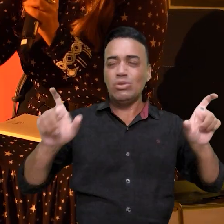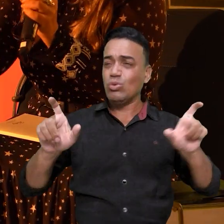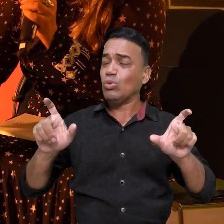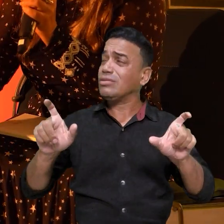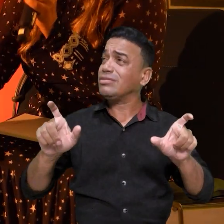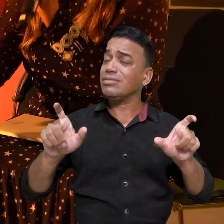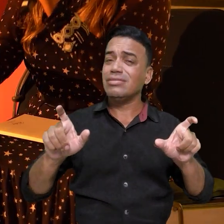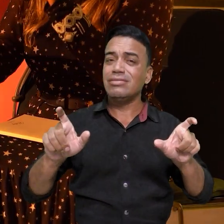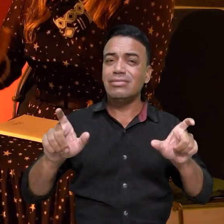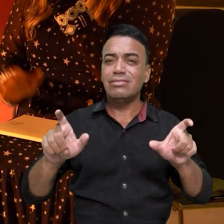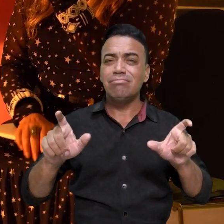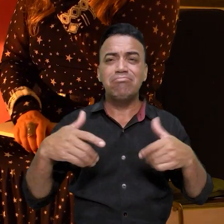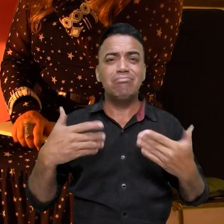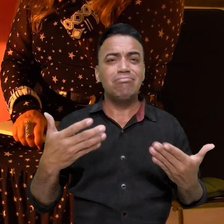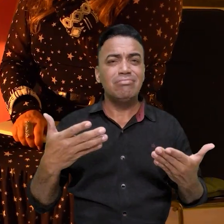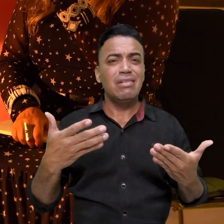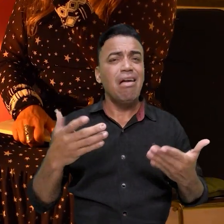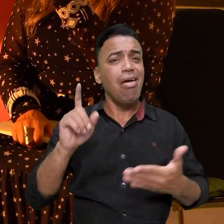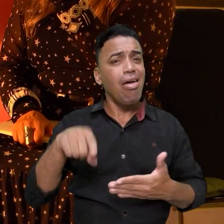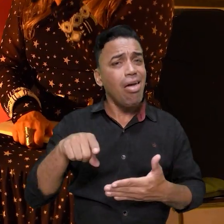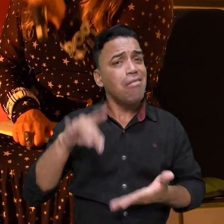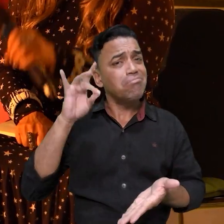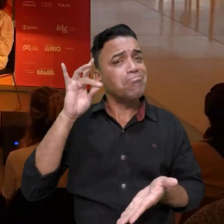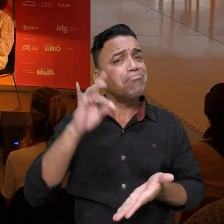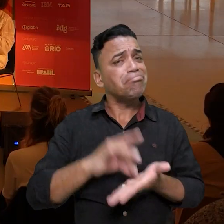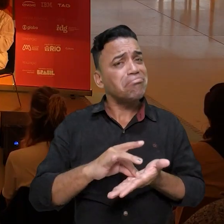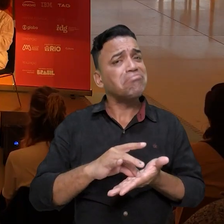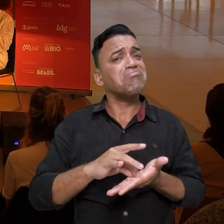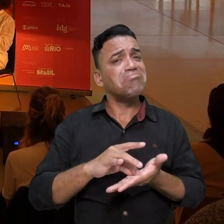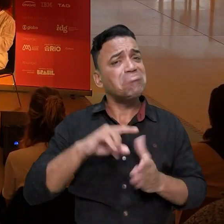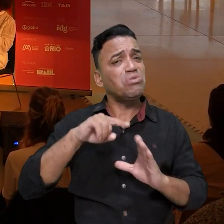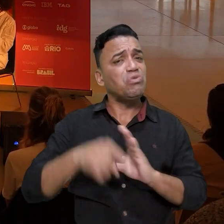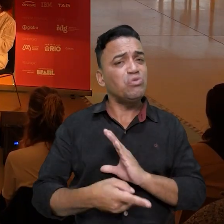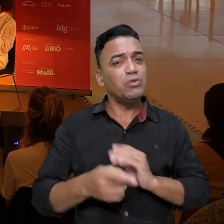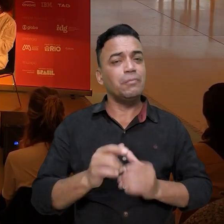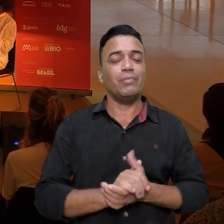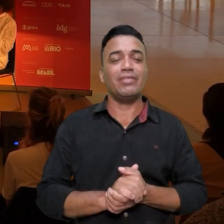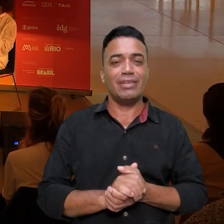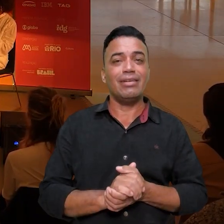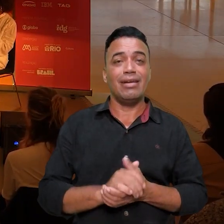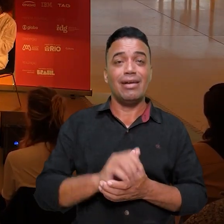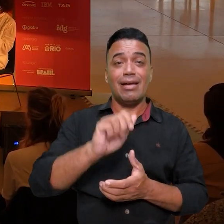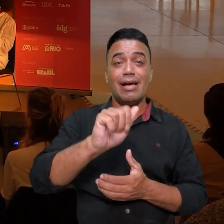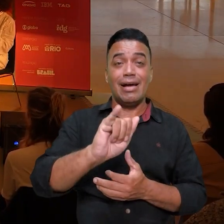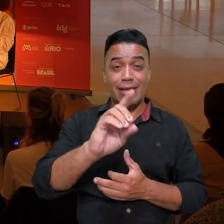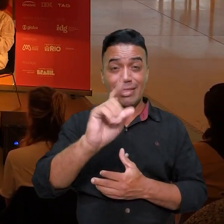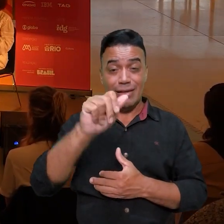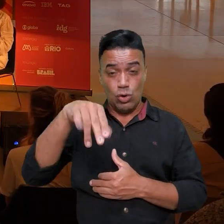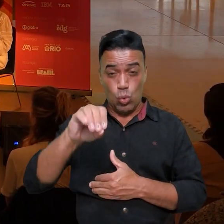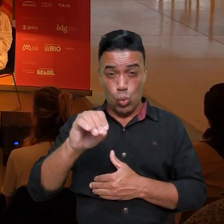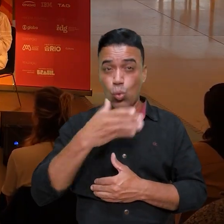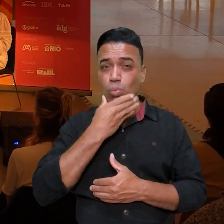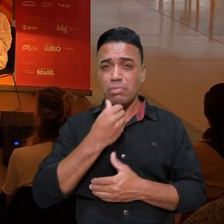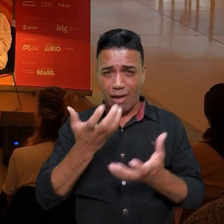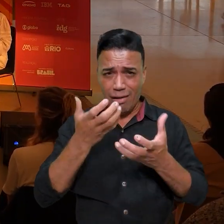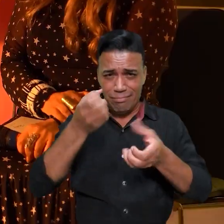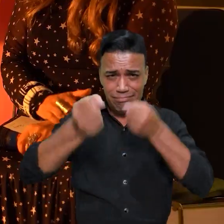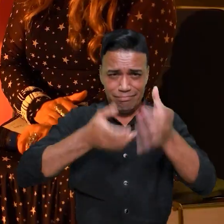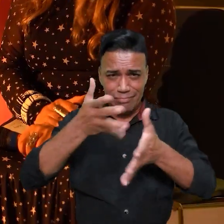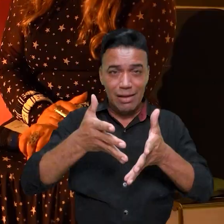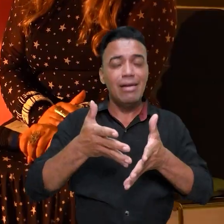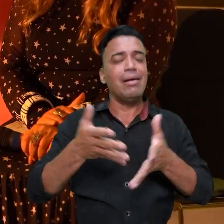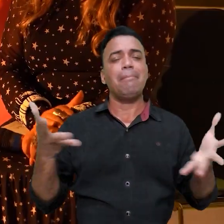assim, é isso mesmo. A Aida não quer falar um pouquinho? Não,